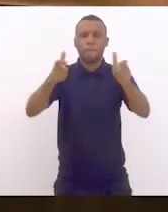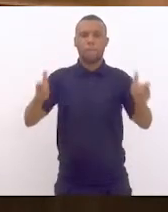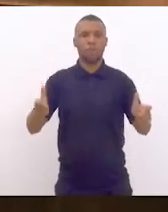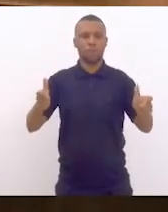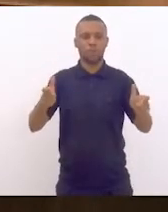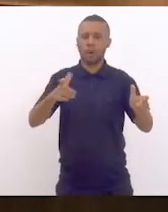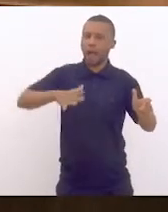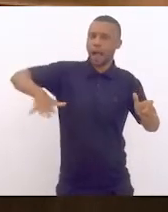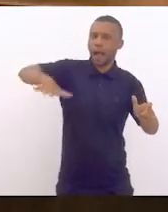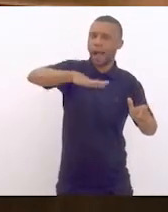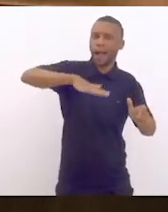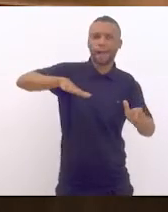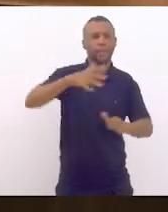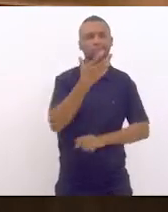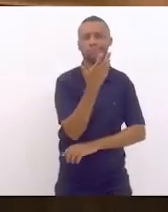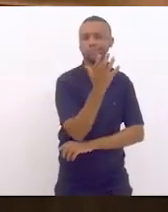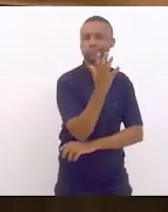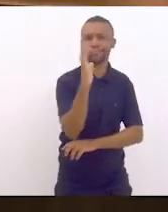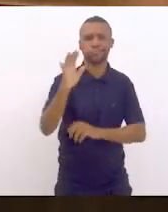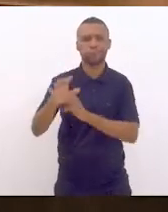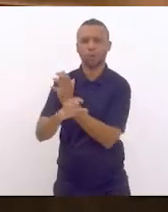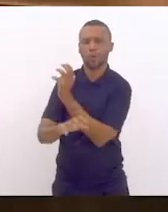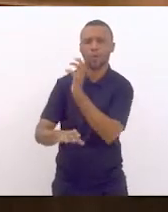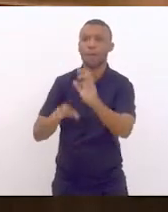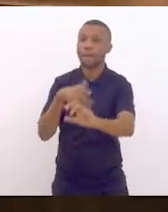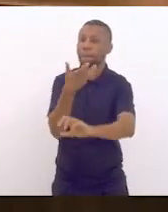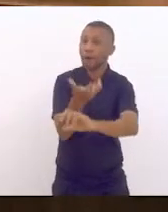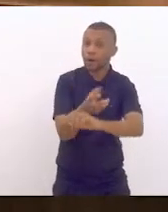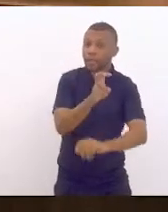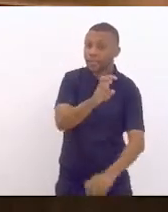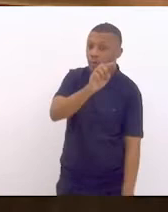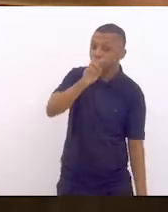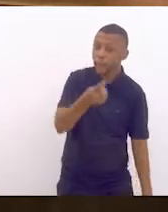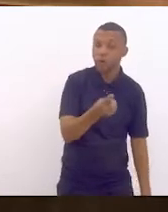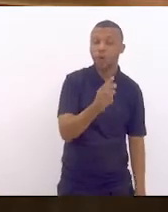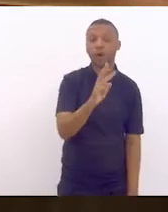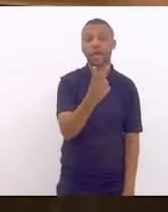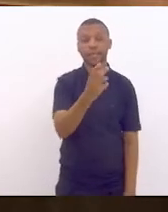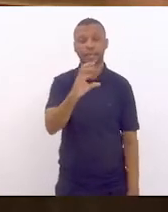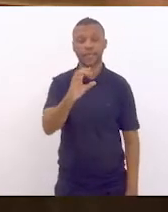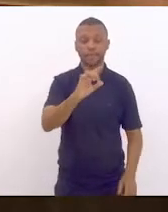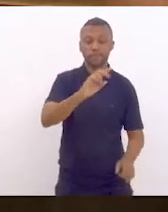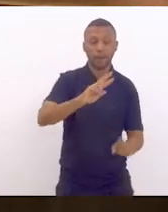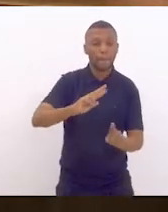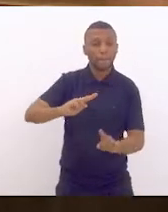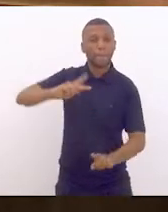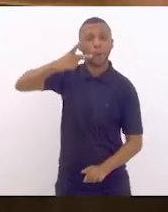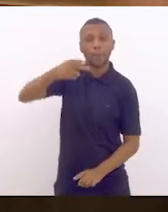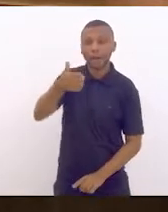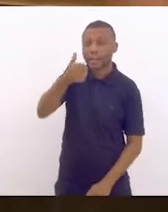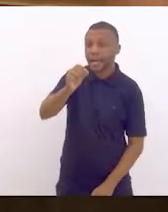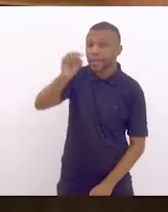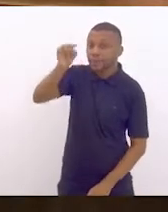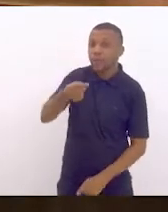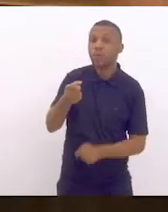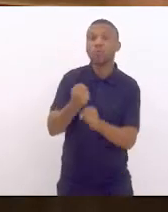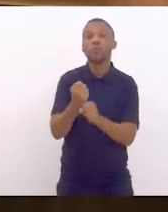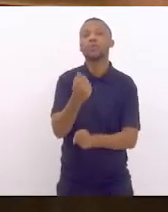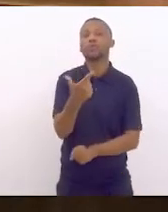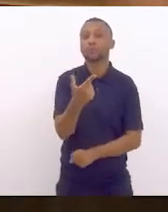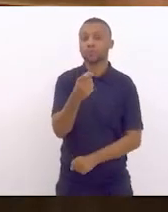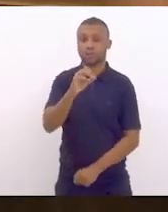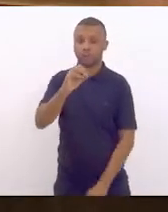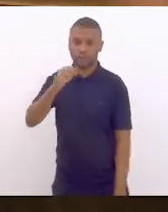nós passamos de 5 mil e poucos hectares para 10 mil e poucos hectares em 2007. E, na